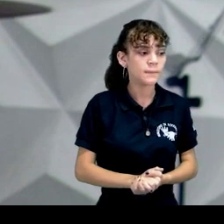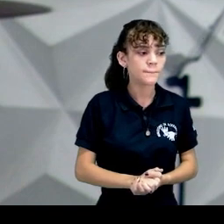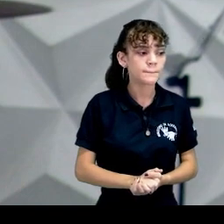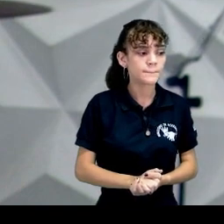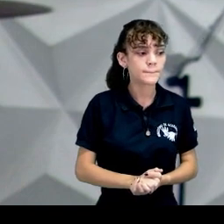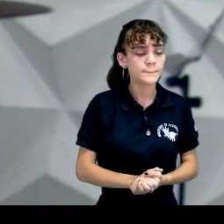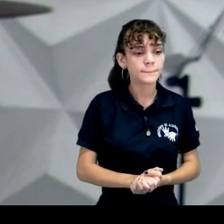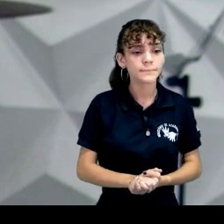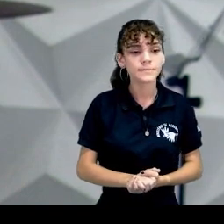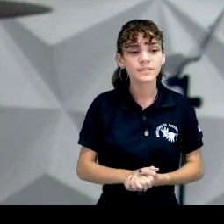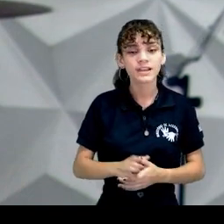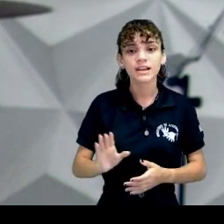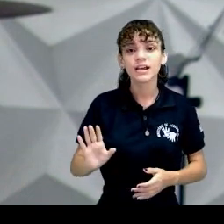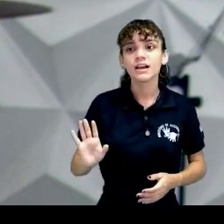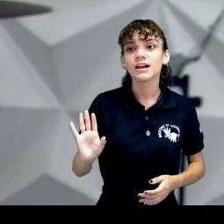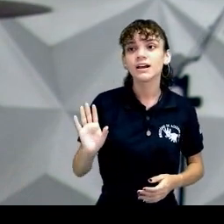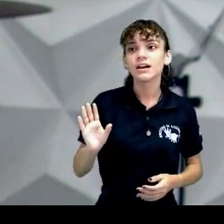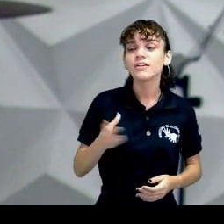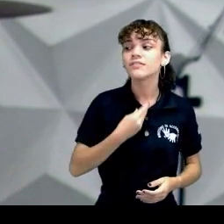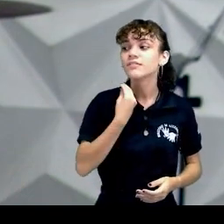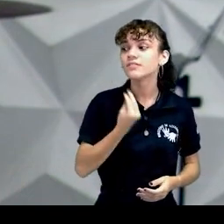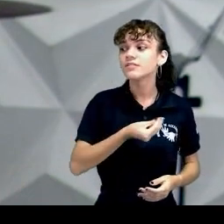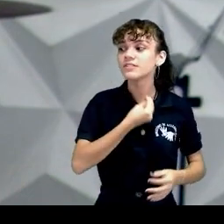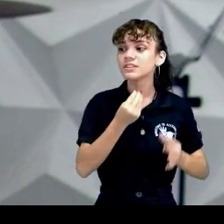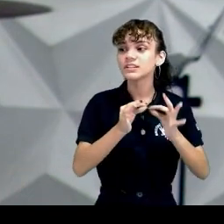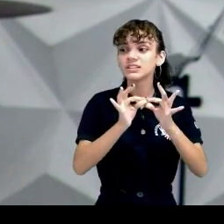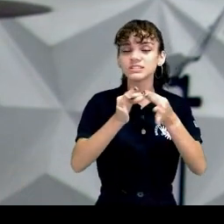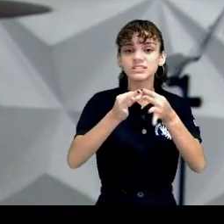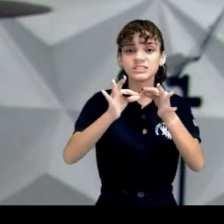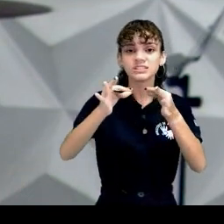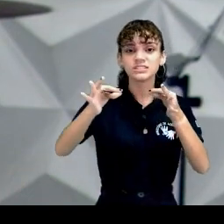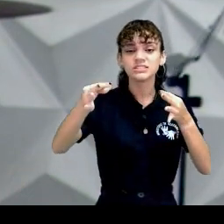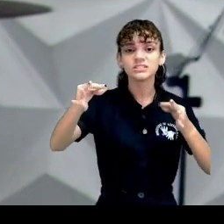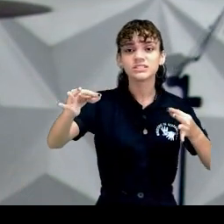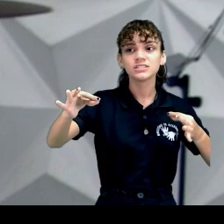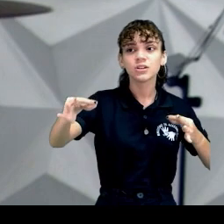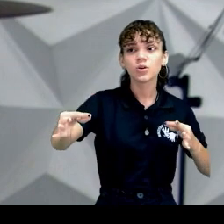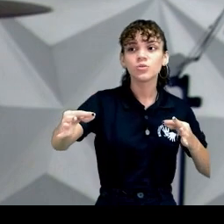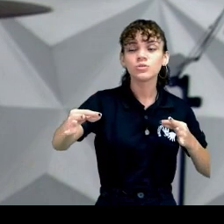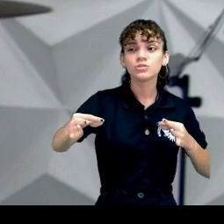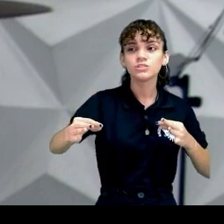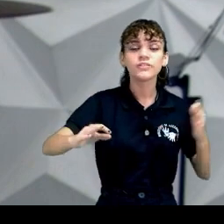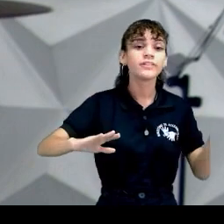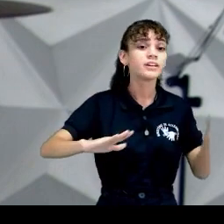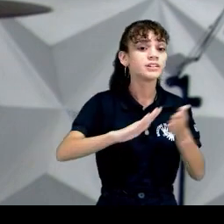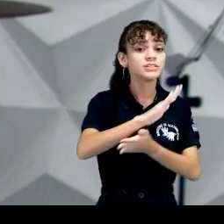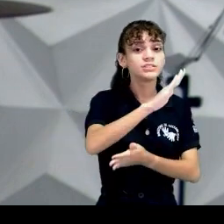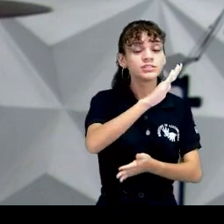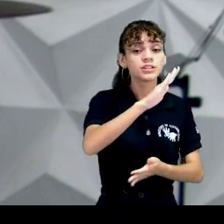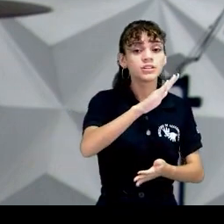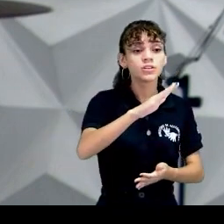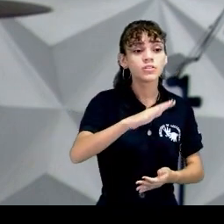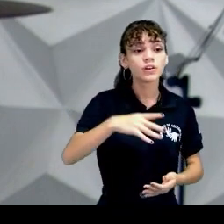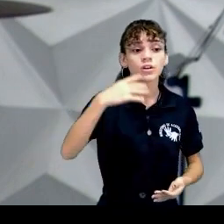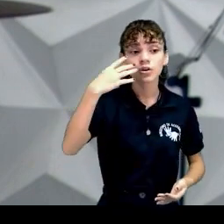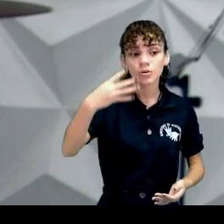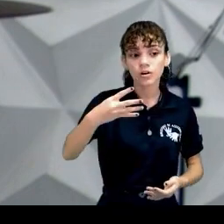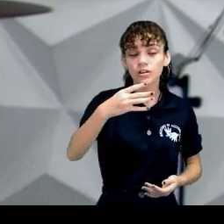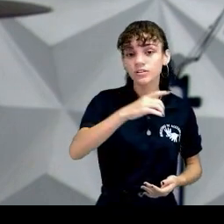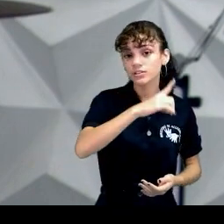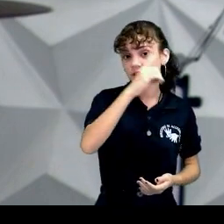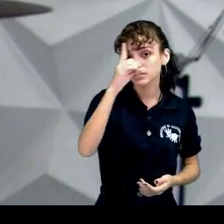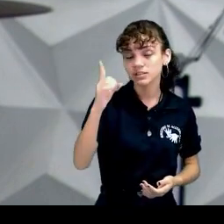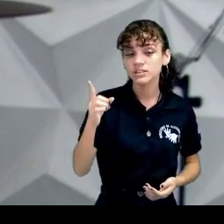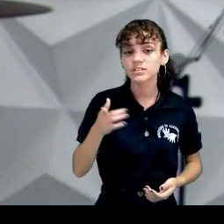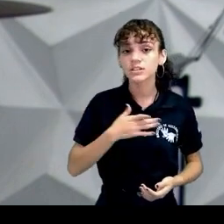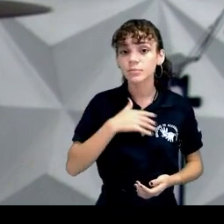Ásia. Foi há 4 dias que Camila passou em Sergipe com Samuel. E eles foram e eu chorando, recebi